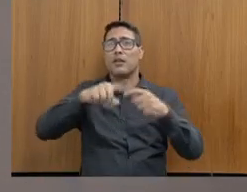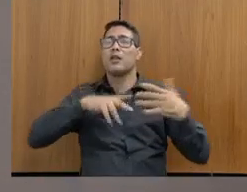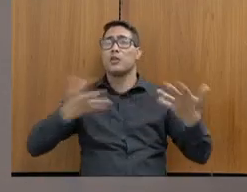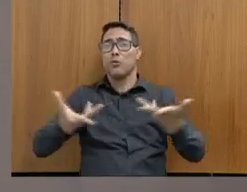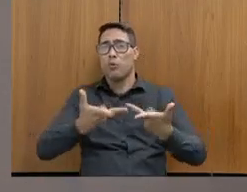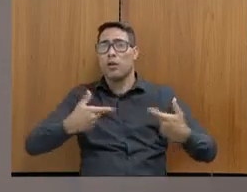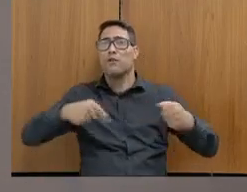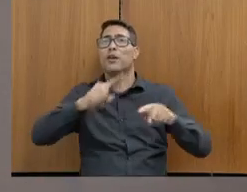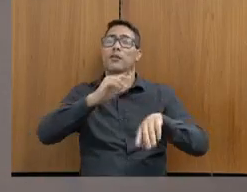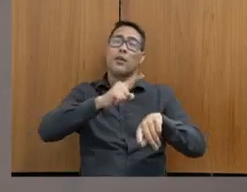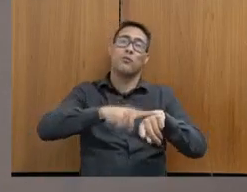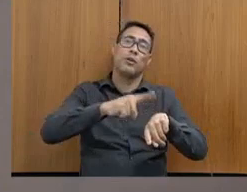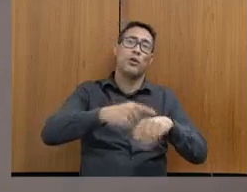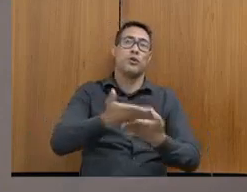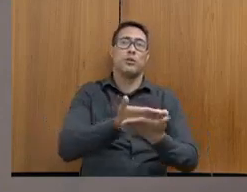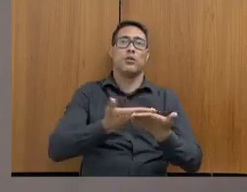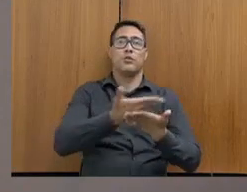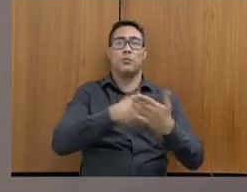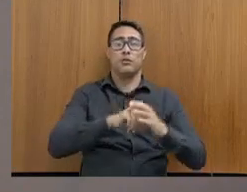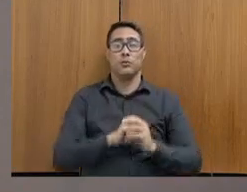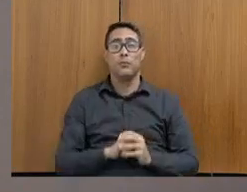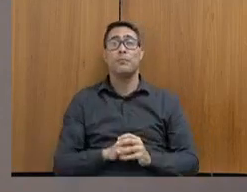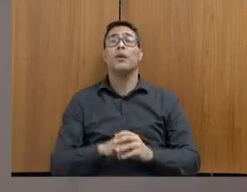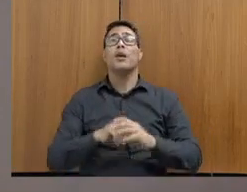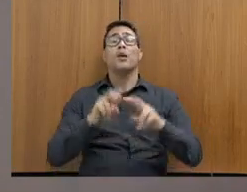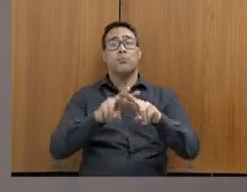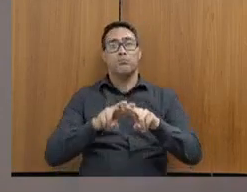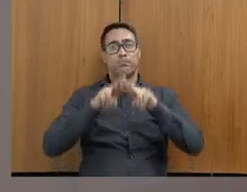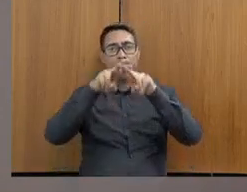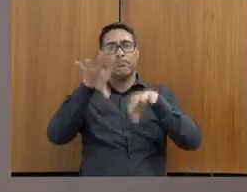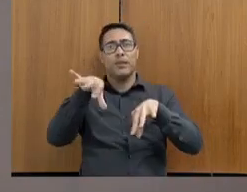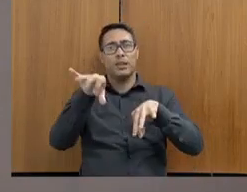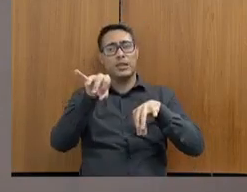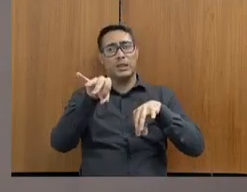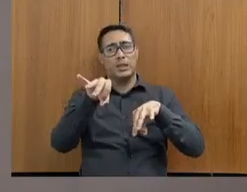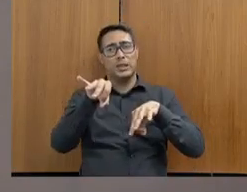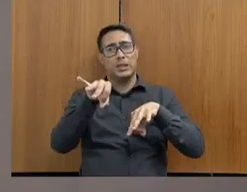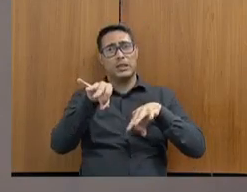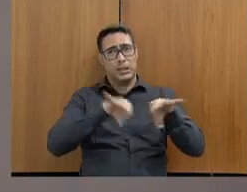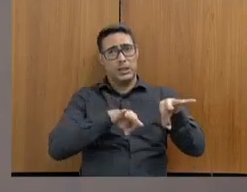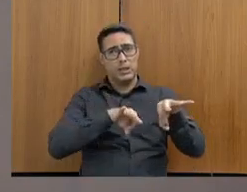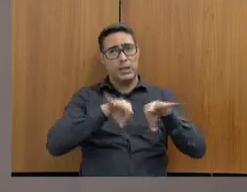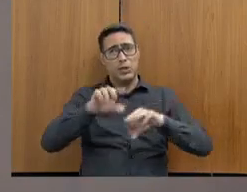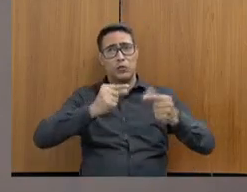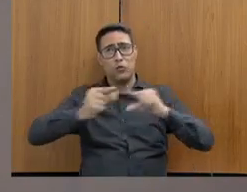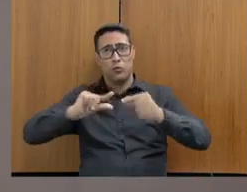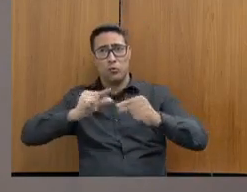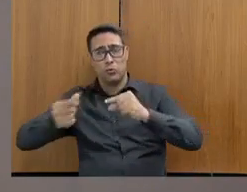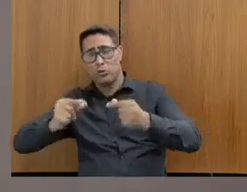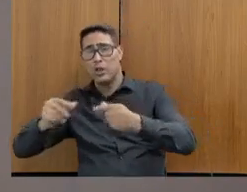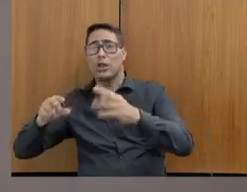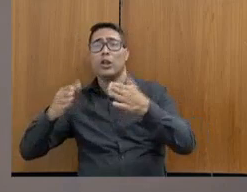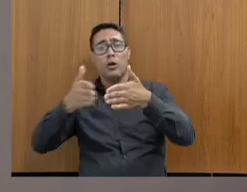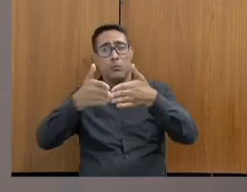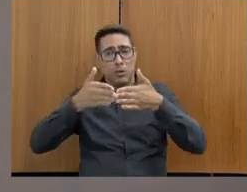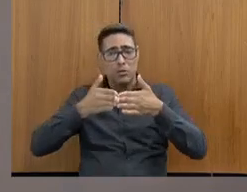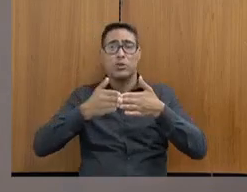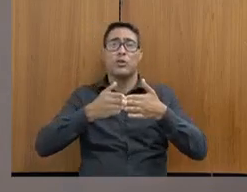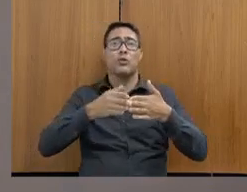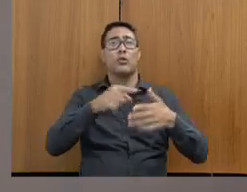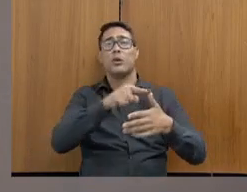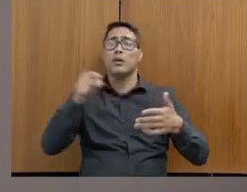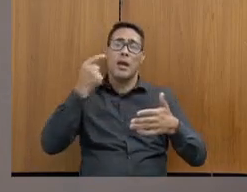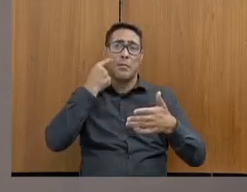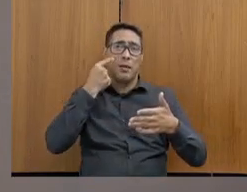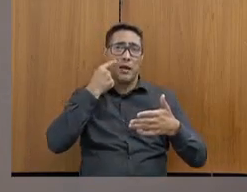em relação às estruturas né eu já tô até pedindo ao nosso bem está aqui presente né para verificar a realidade